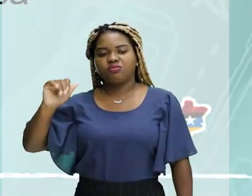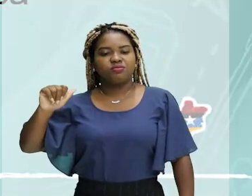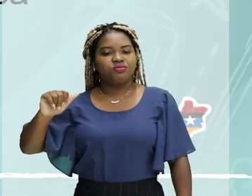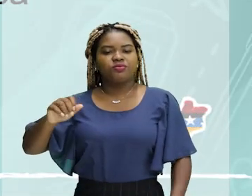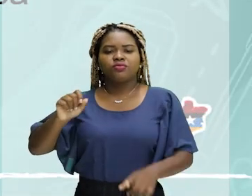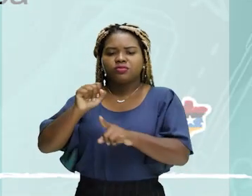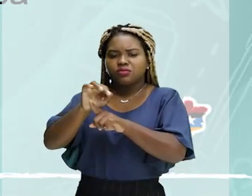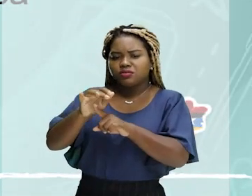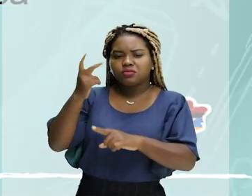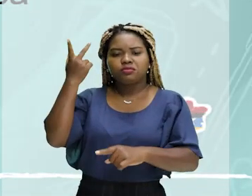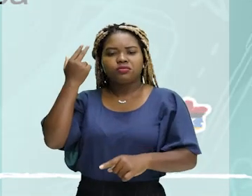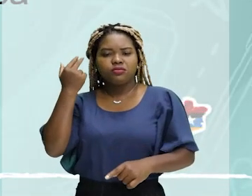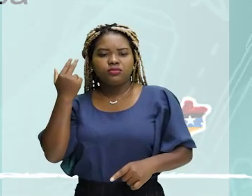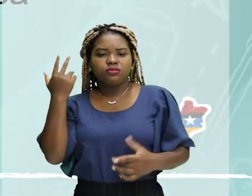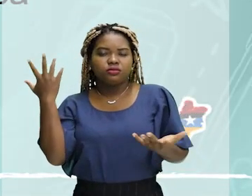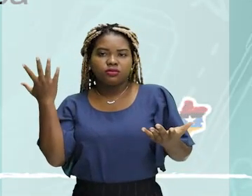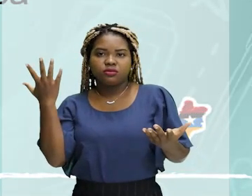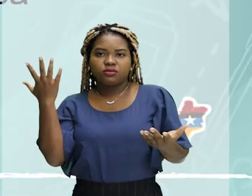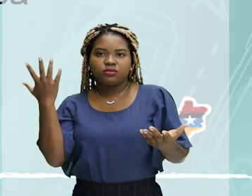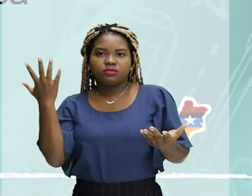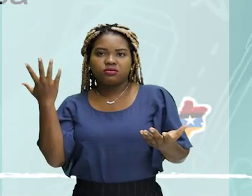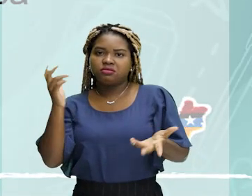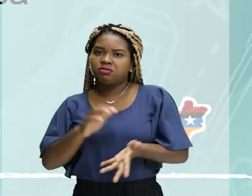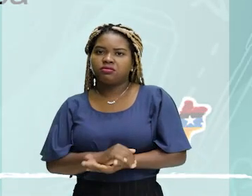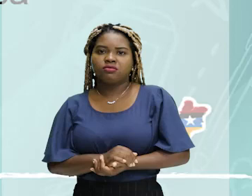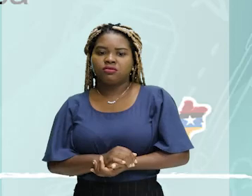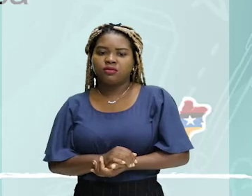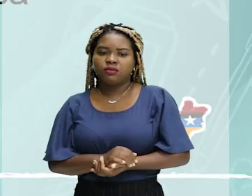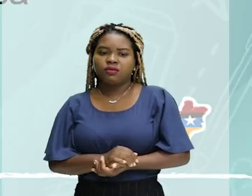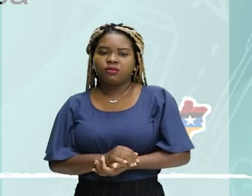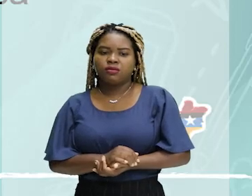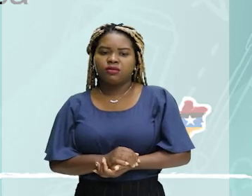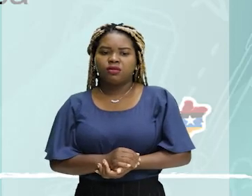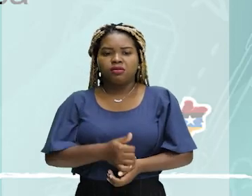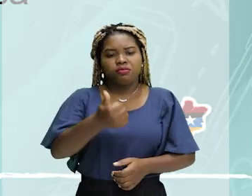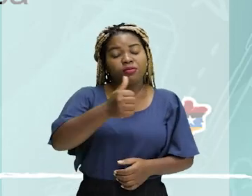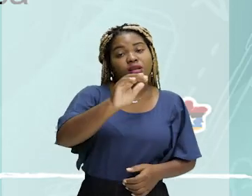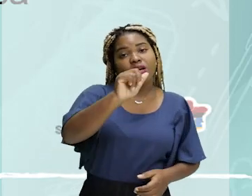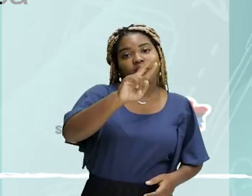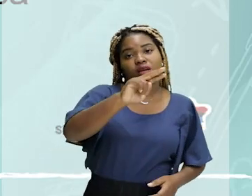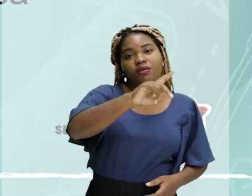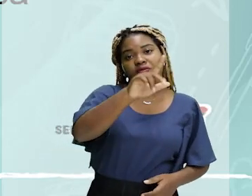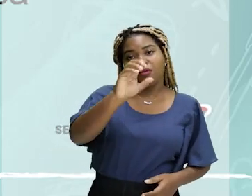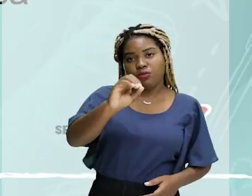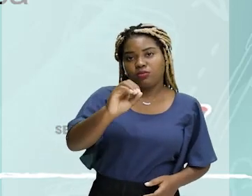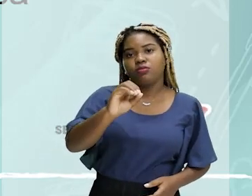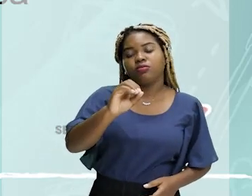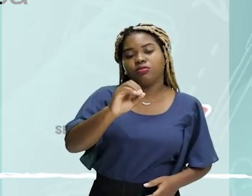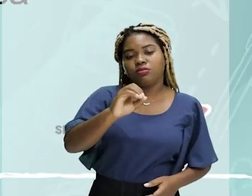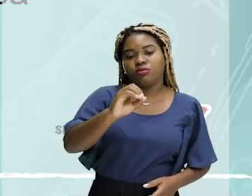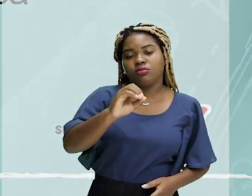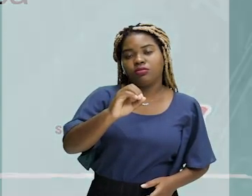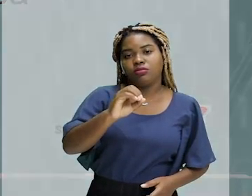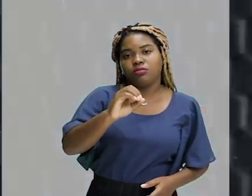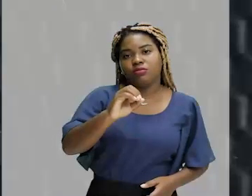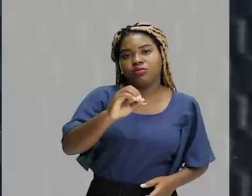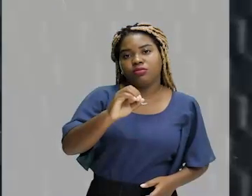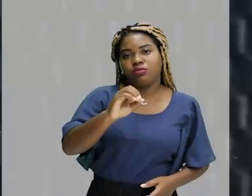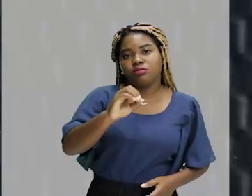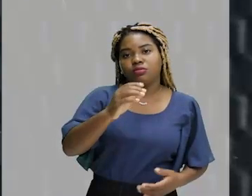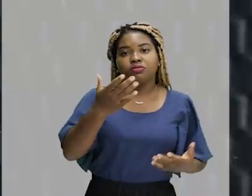Gás natural, aumento da ocorrência, né, o gás natural. Nós sabemos que a primeira é carvão. A primeira fonte, por exemplo, deste processo industrial é o